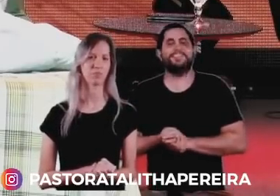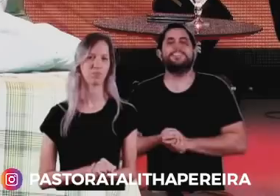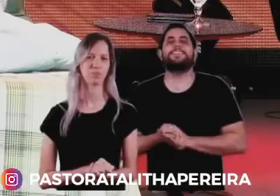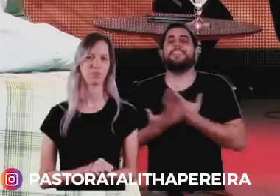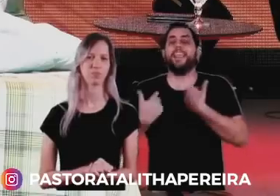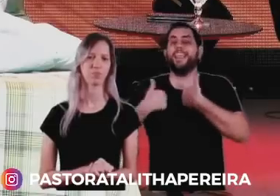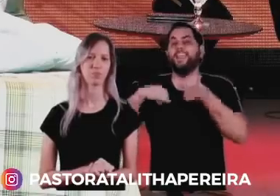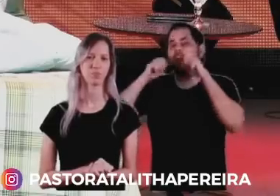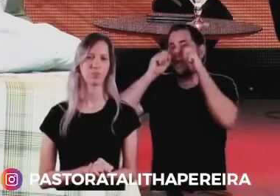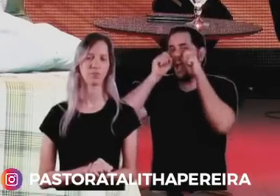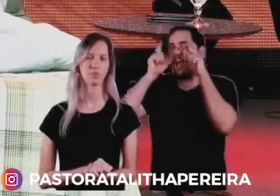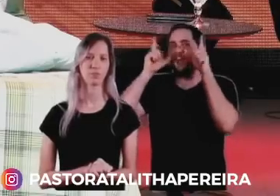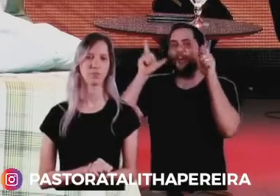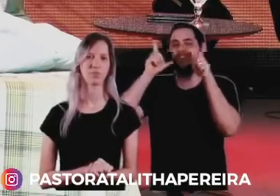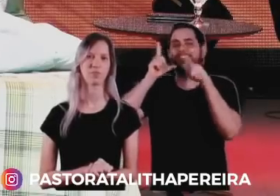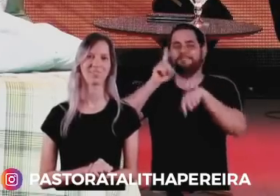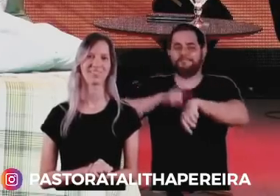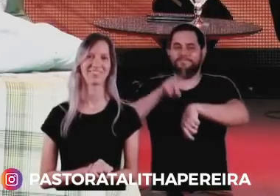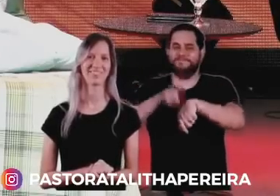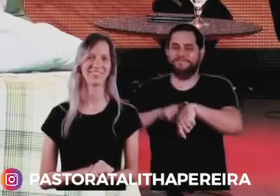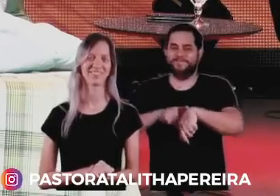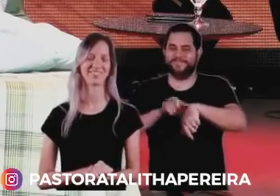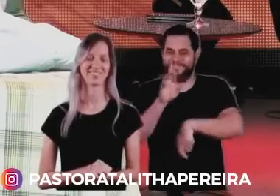Eu acordo na hora do almoço.